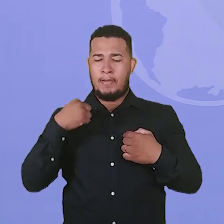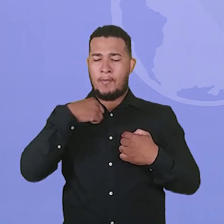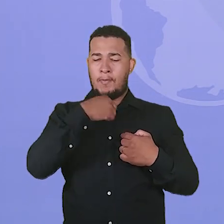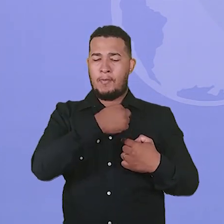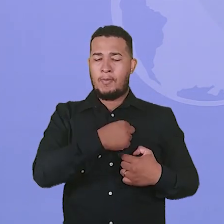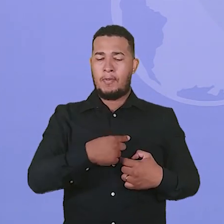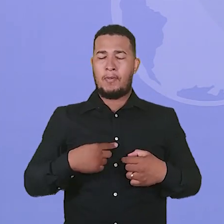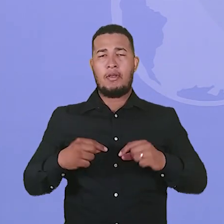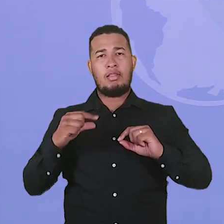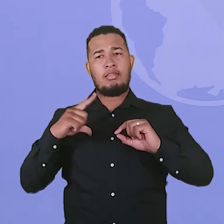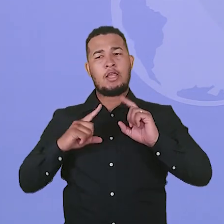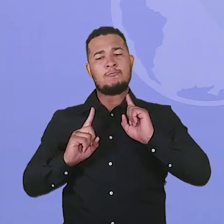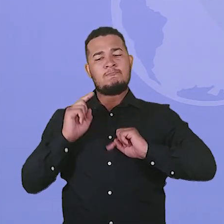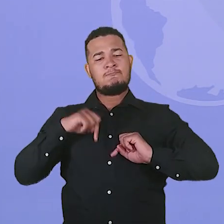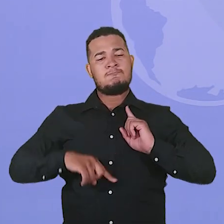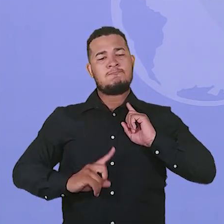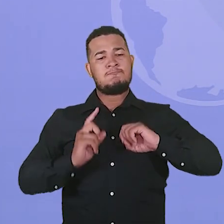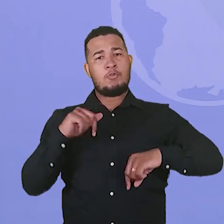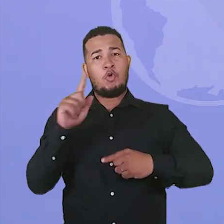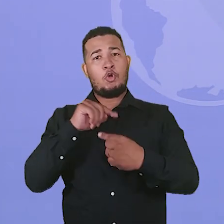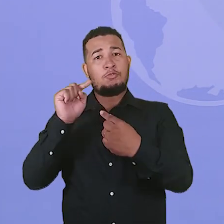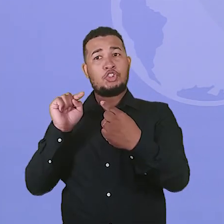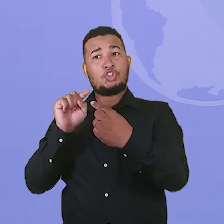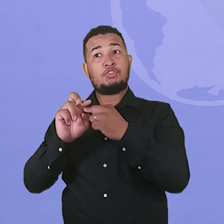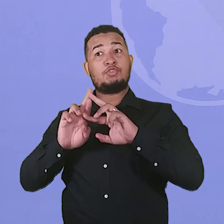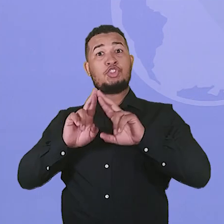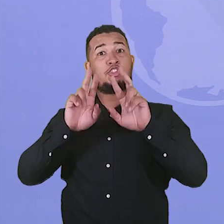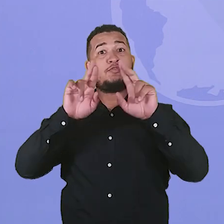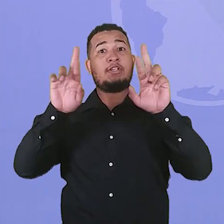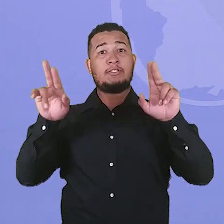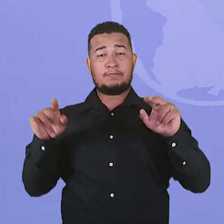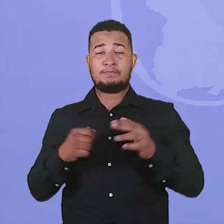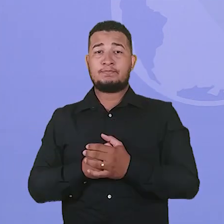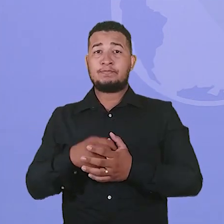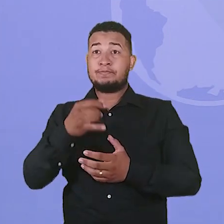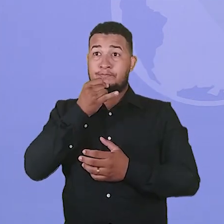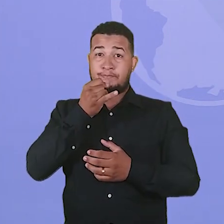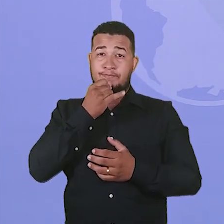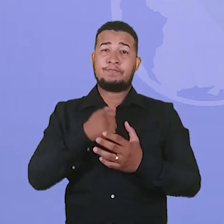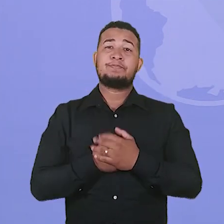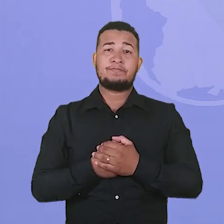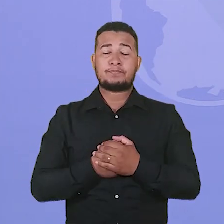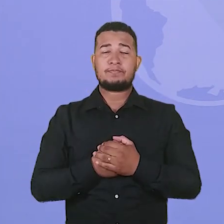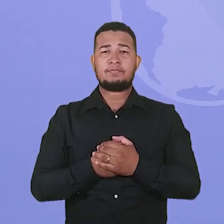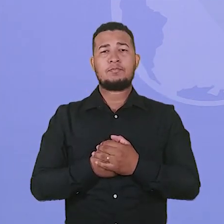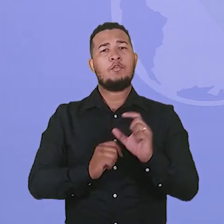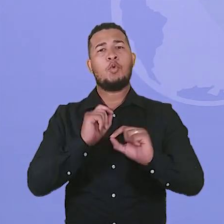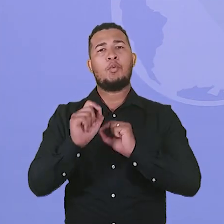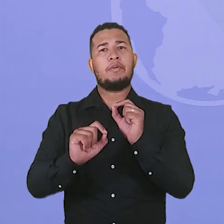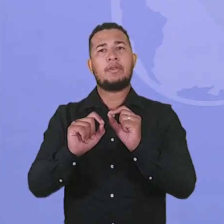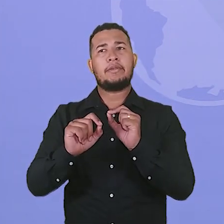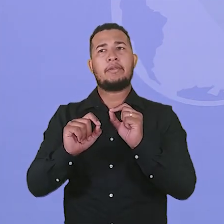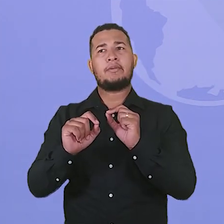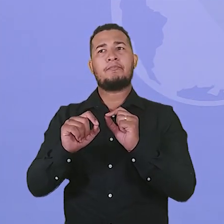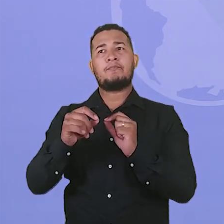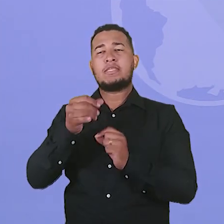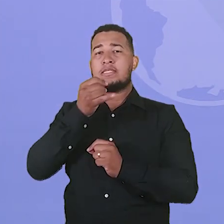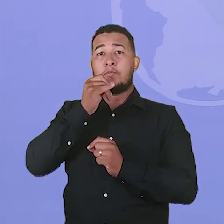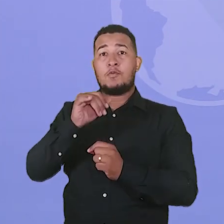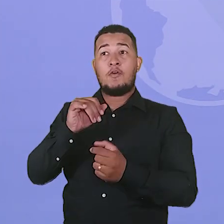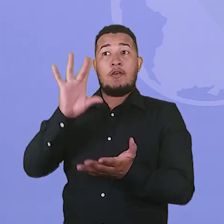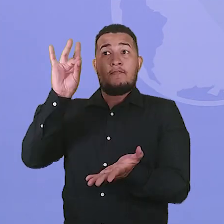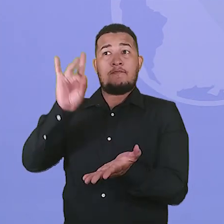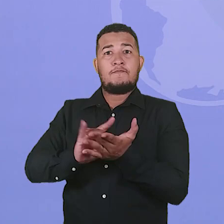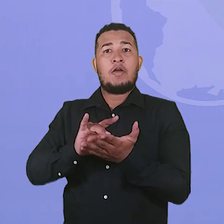dizendo, funciona com um objetivo diferente. Então, por exemplo, o que seria um exemplo